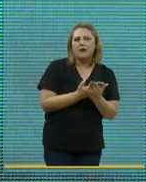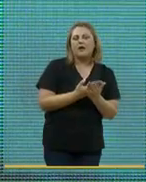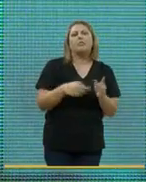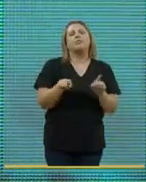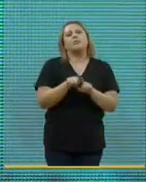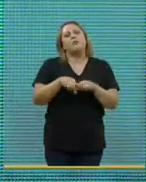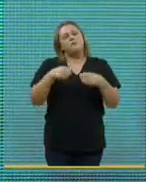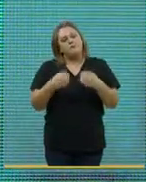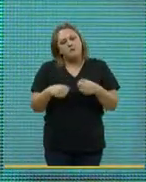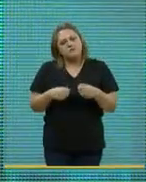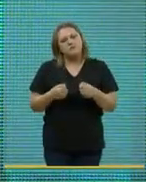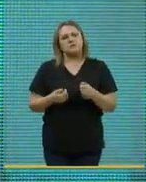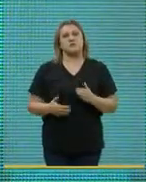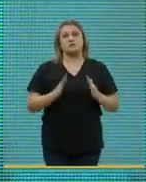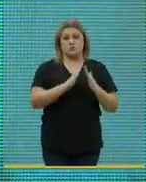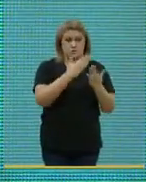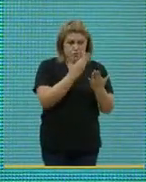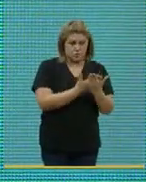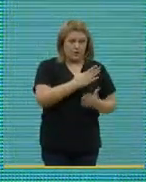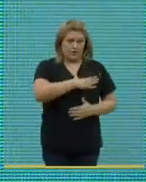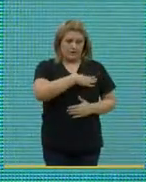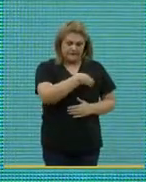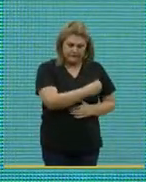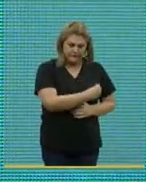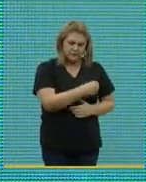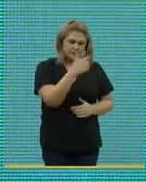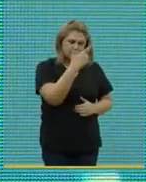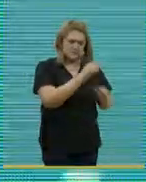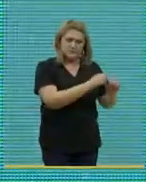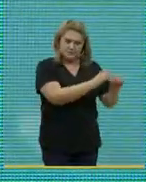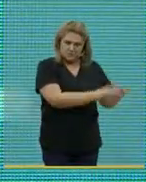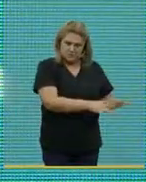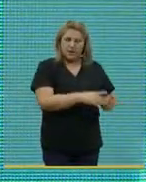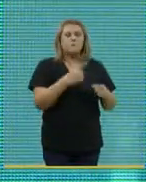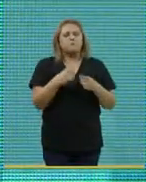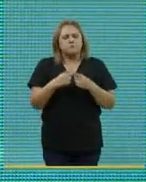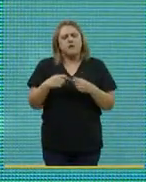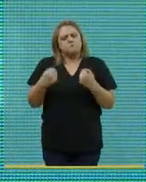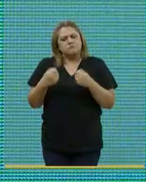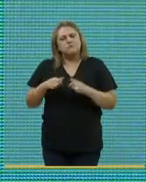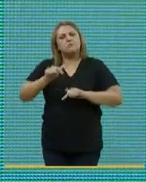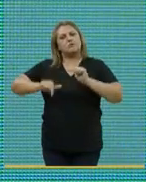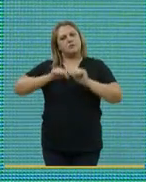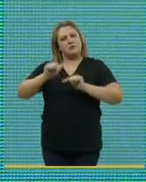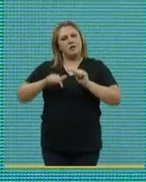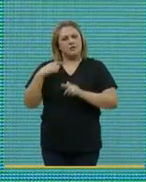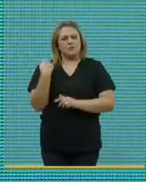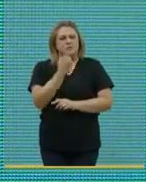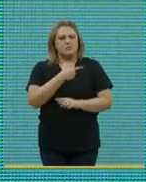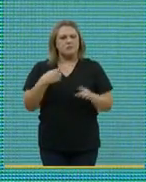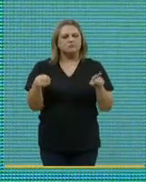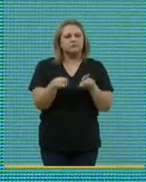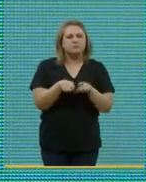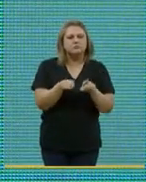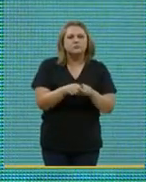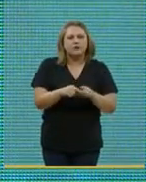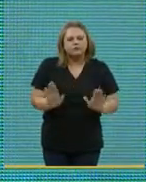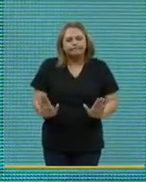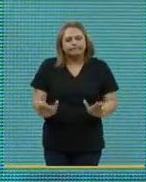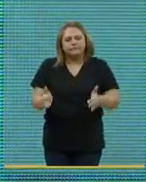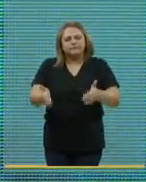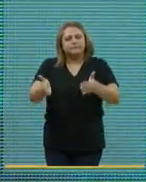elas possam deixar os seus filhos vamos estimular o empreendedorismo para as mulheres para que elas possam desenvolver os seus negócios